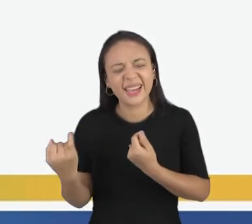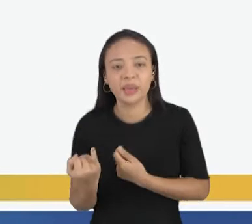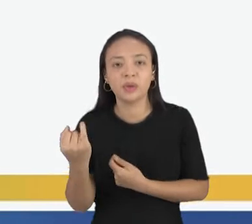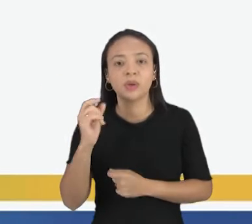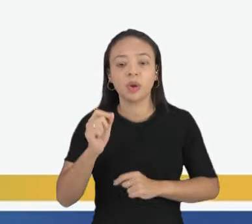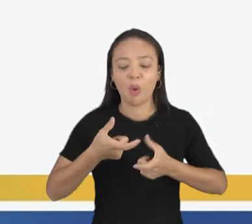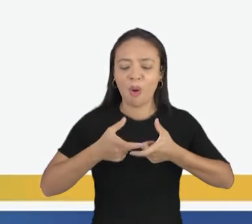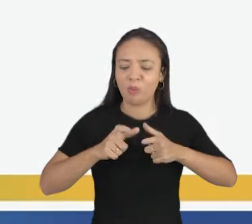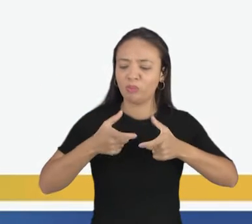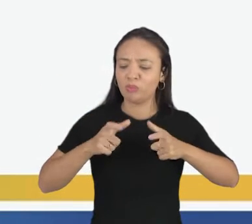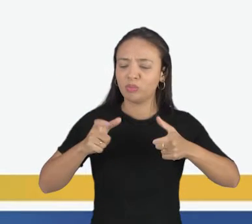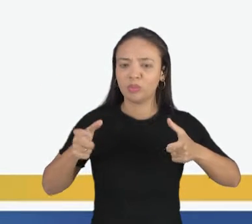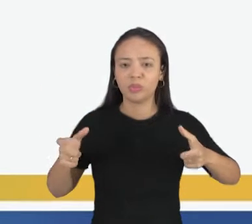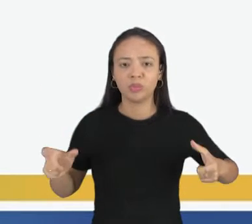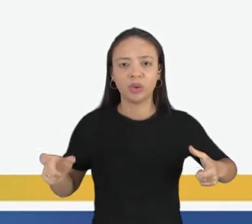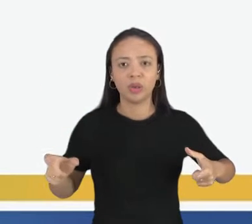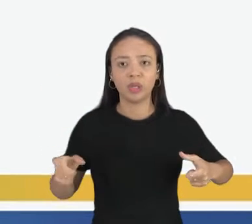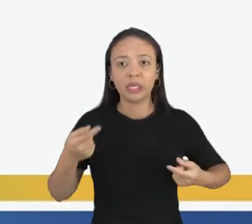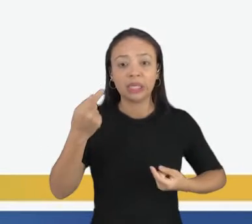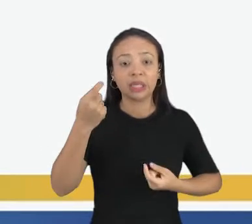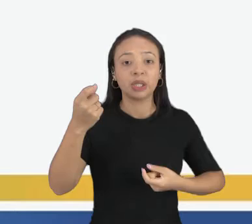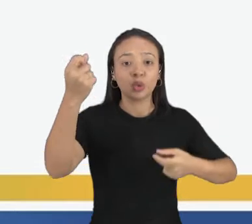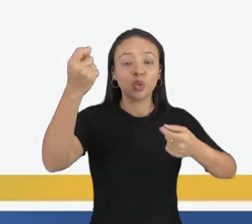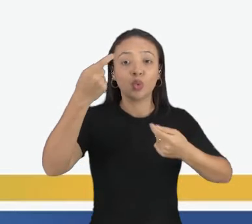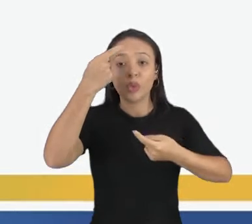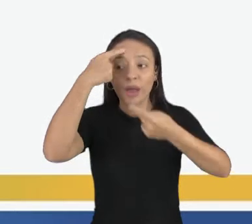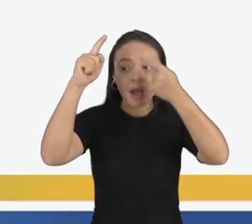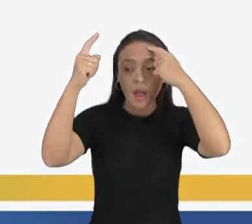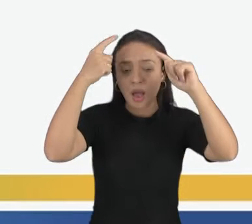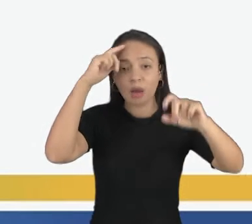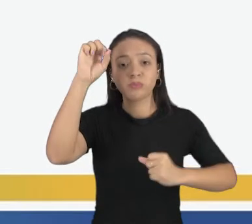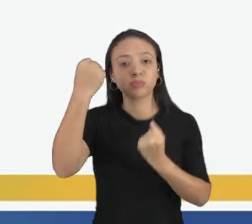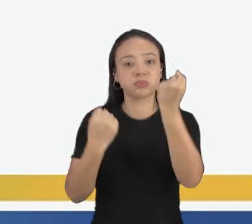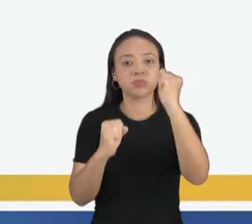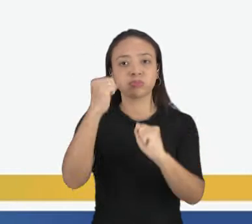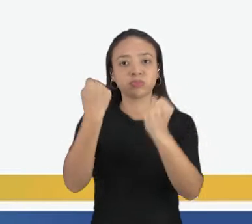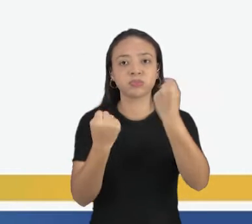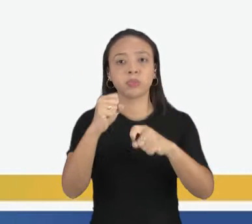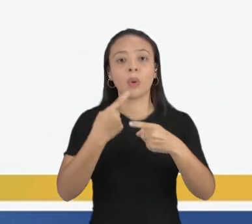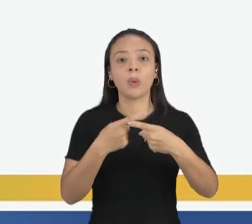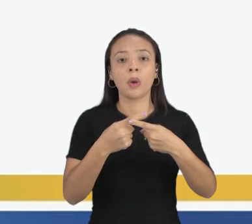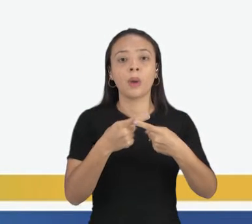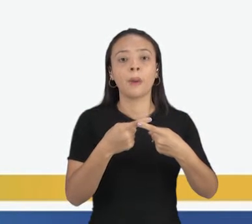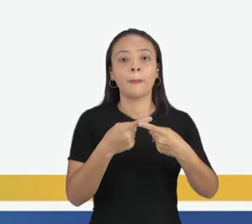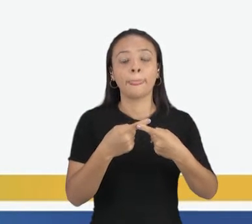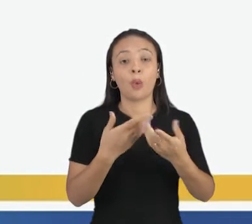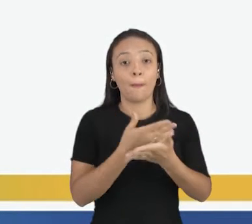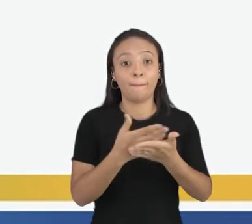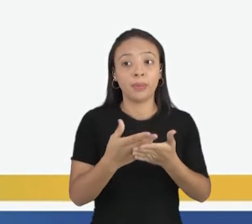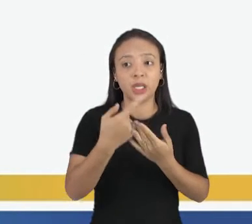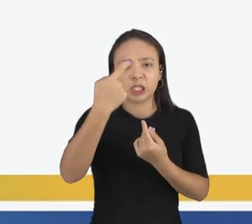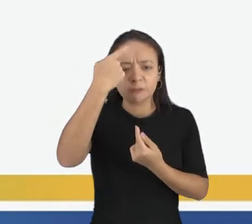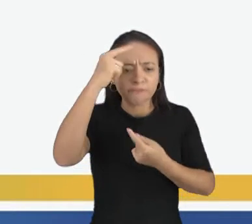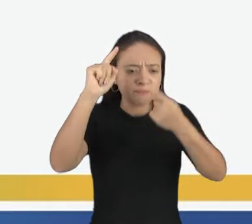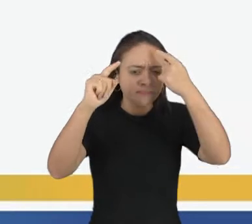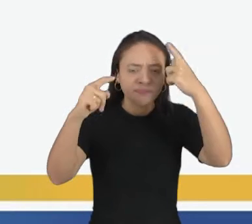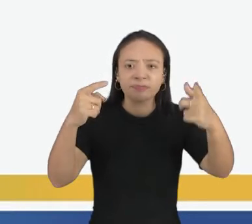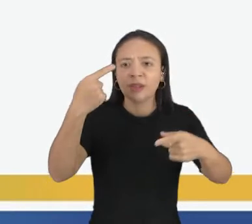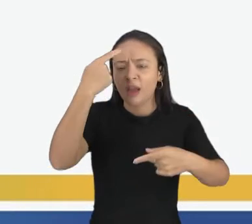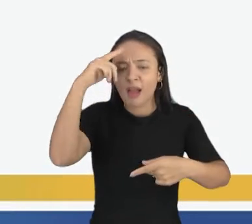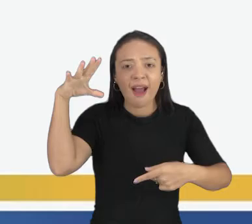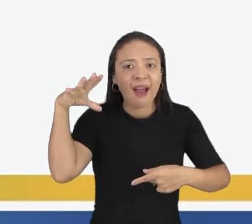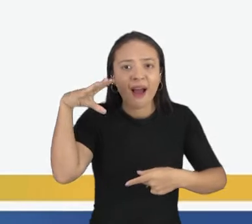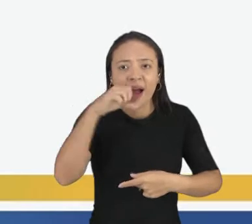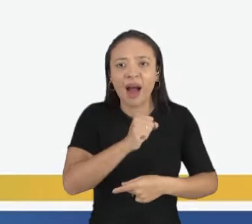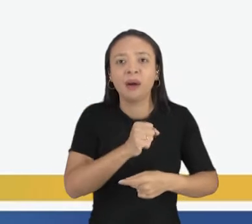aumento da produção industrial, né? Porque os mercados, eles passam a produzir muito, né? De forma muito rápida e